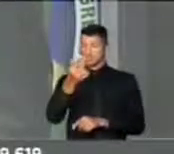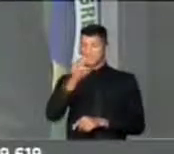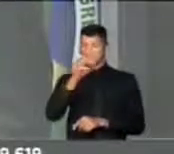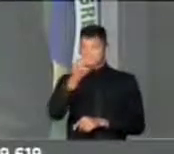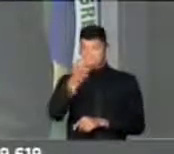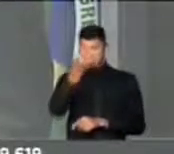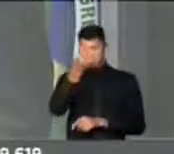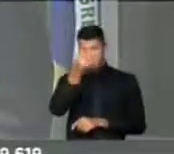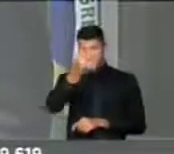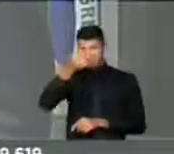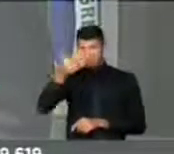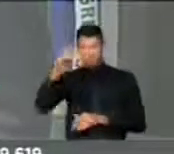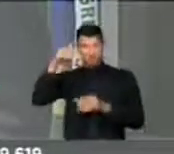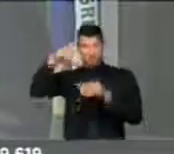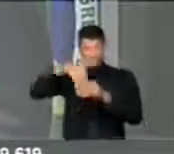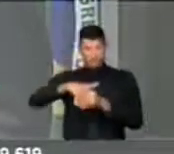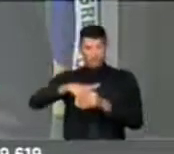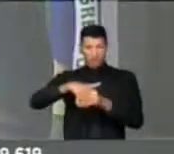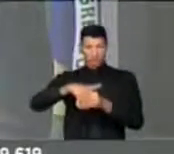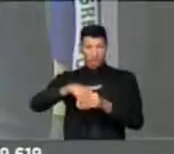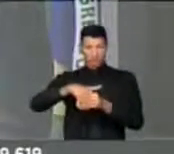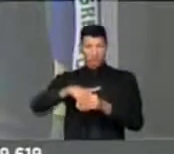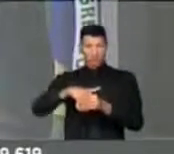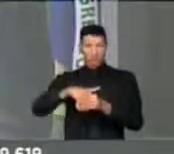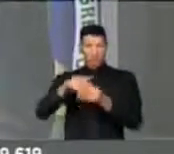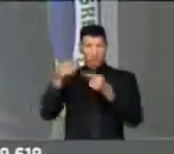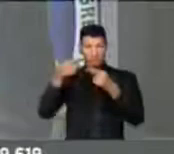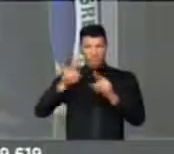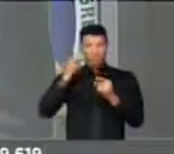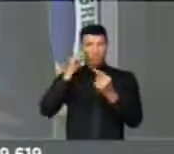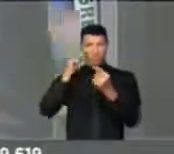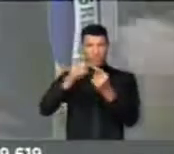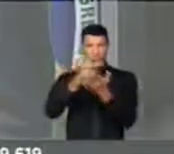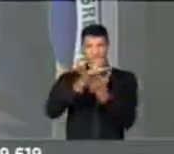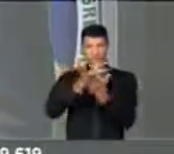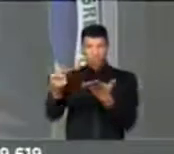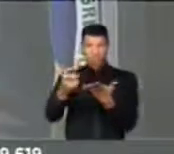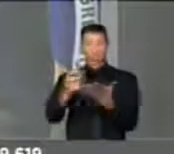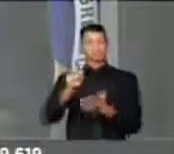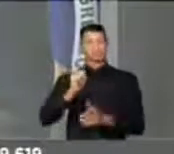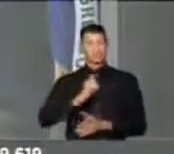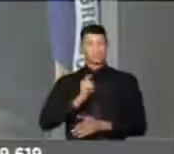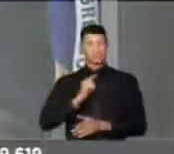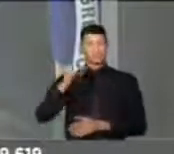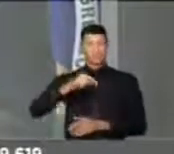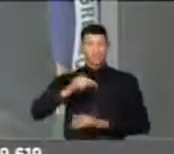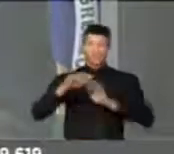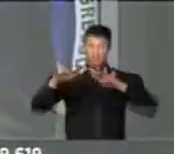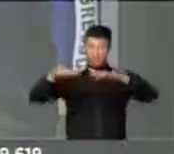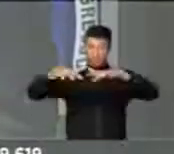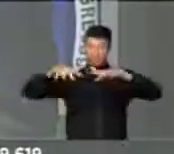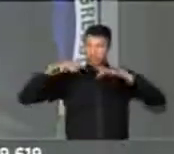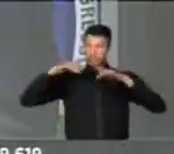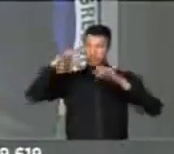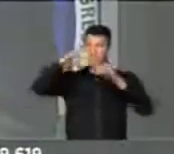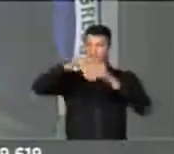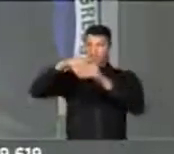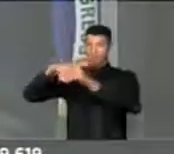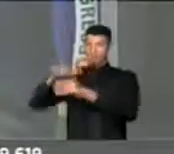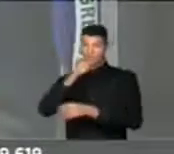367 votos, meu caro deputado Gilberto Nascimento, obtidos aqui nesse plenário,